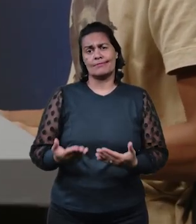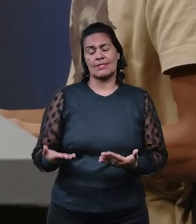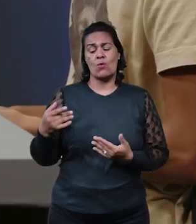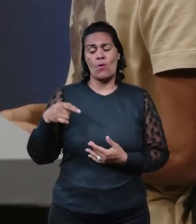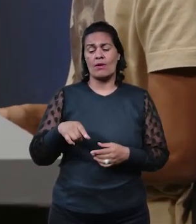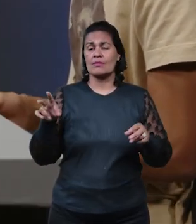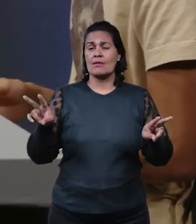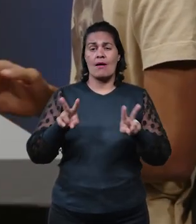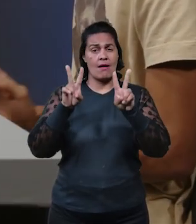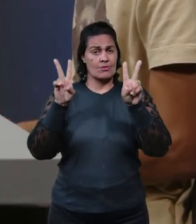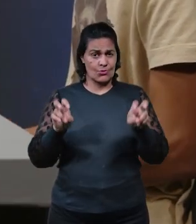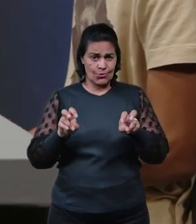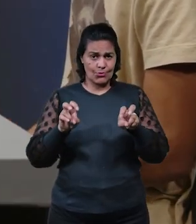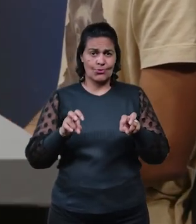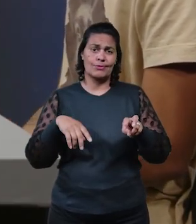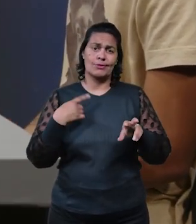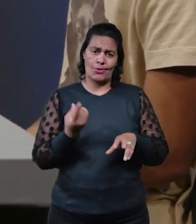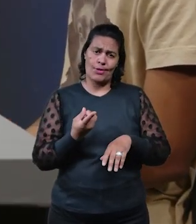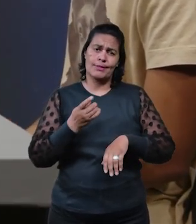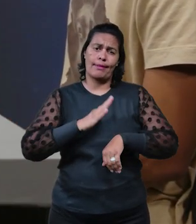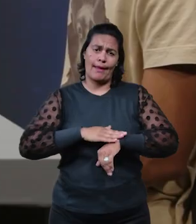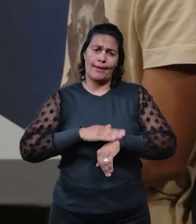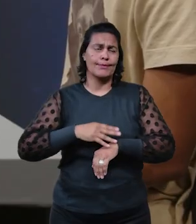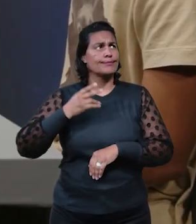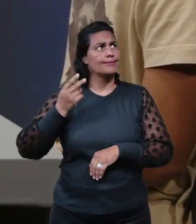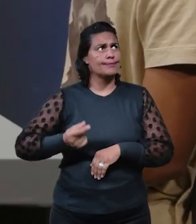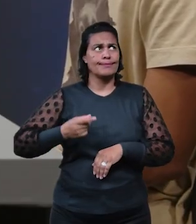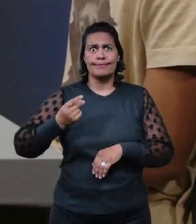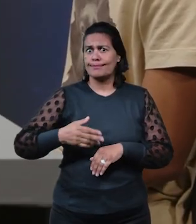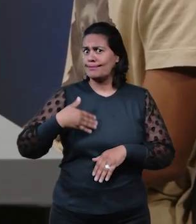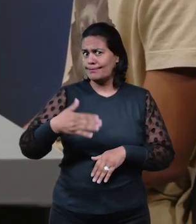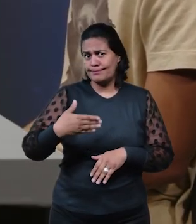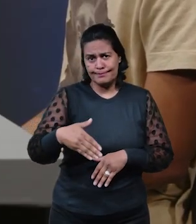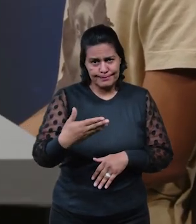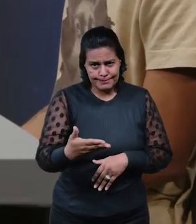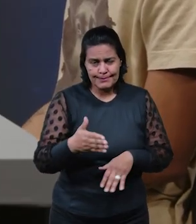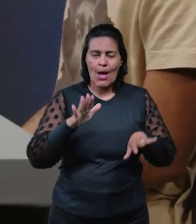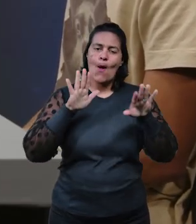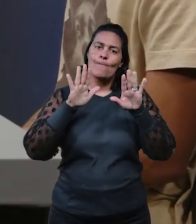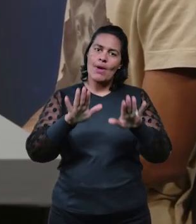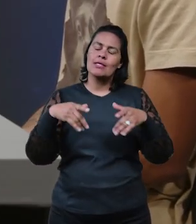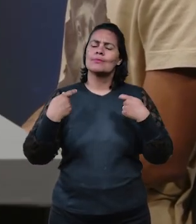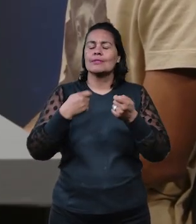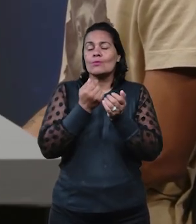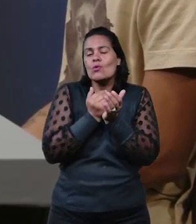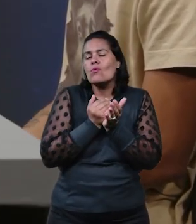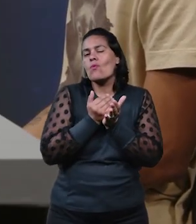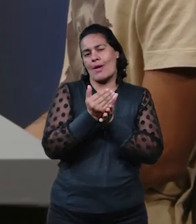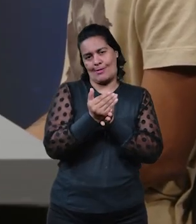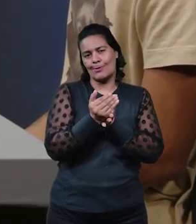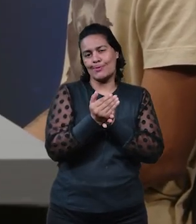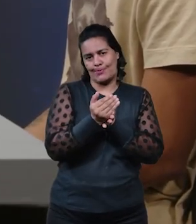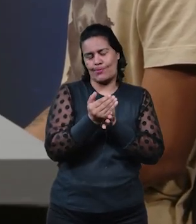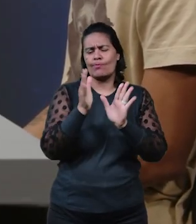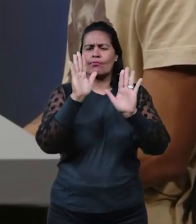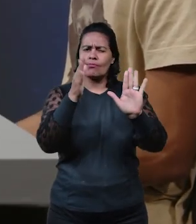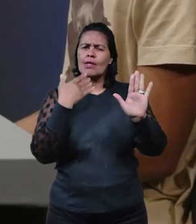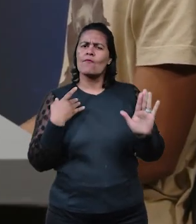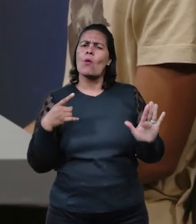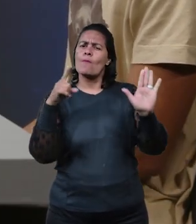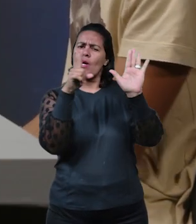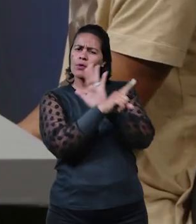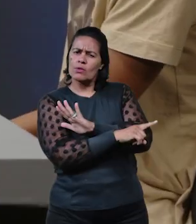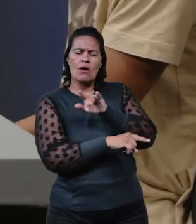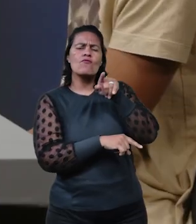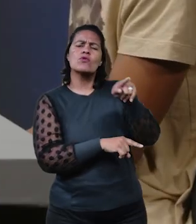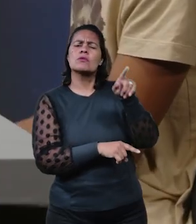que rende muito, assim, mas a gente tem que sempre partir do princípio. E eu queria te perguntar, Mel, qual é a sua